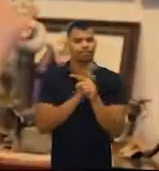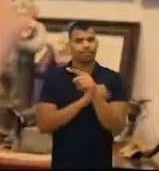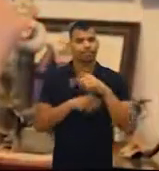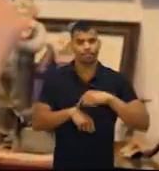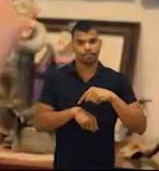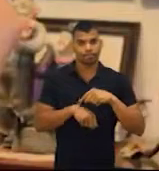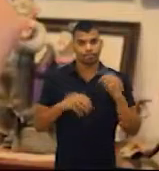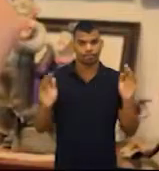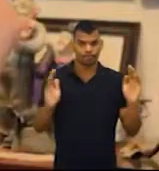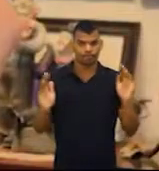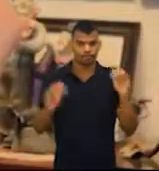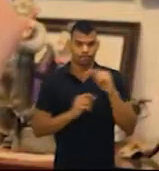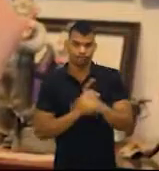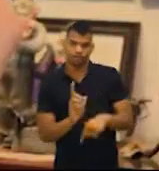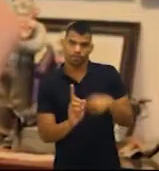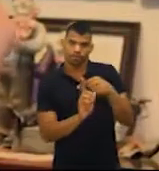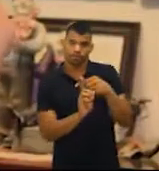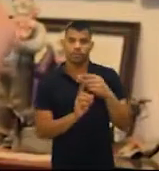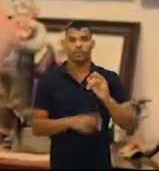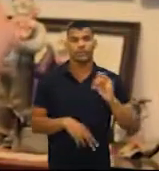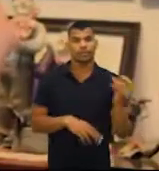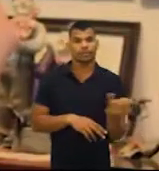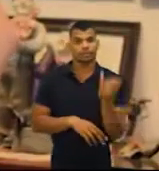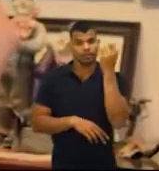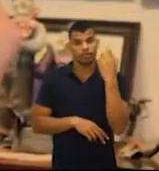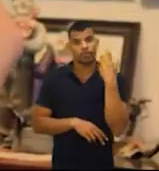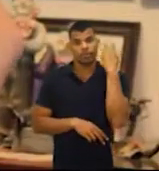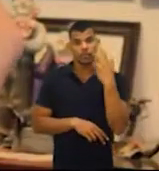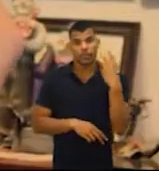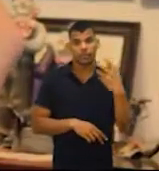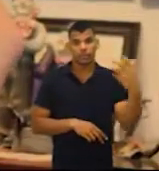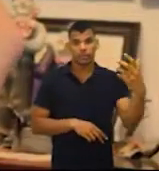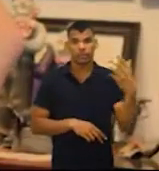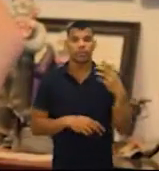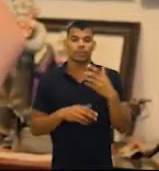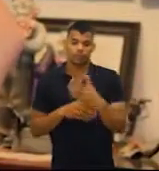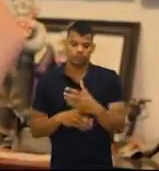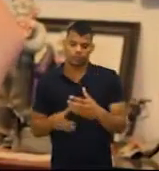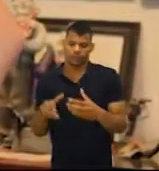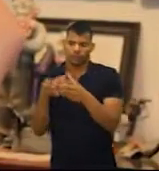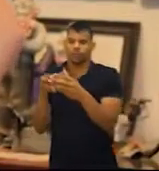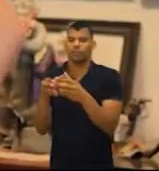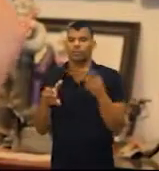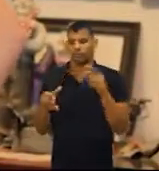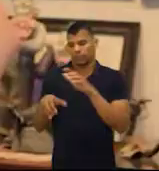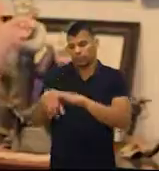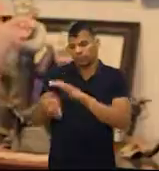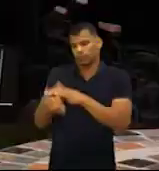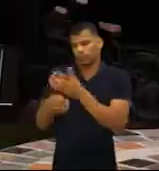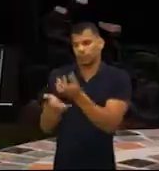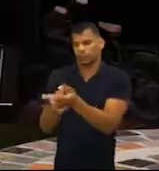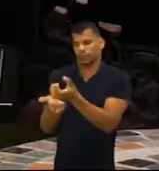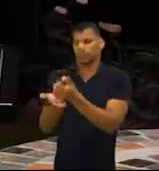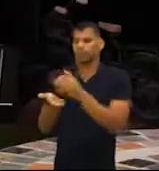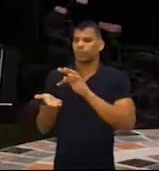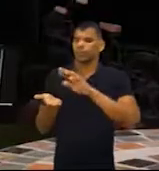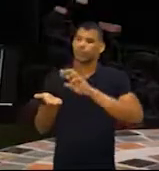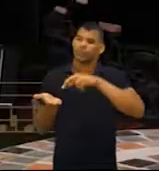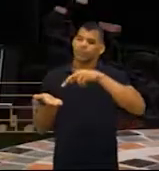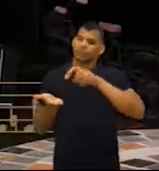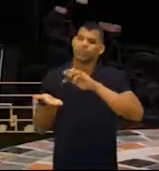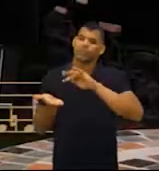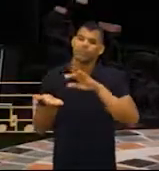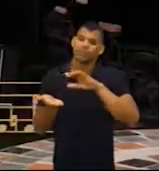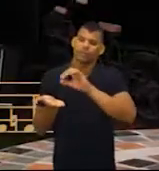da importância dessa música gravada pelas Frenéticas no momento do ápice das Frenéticas. Essa música